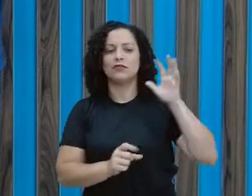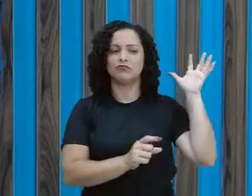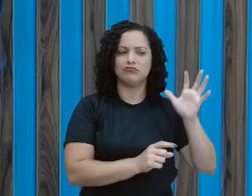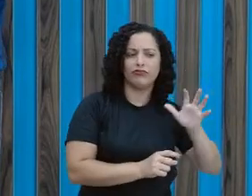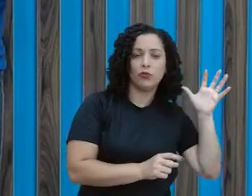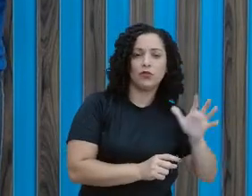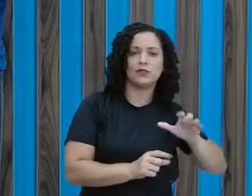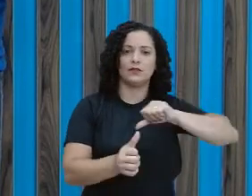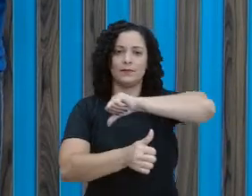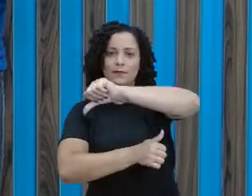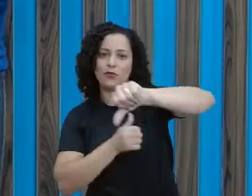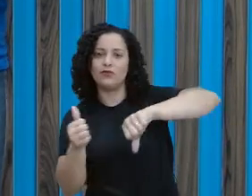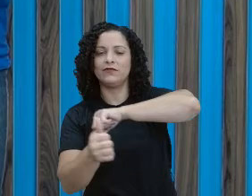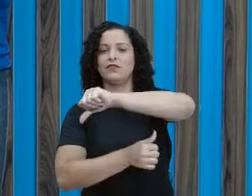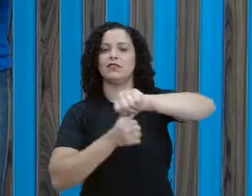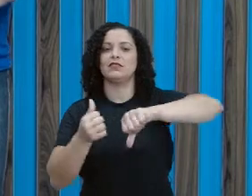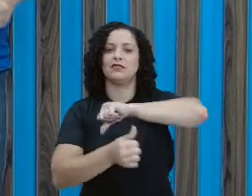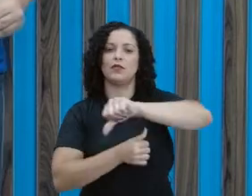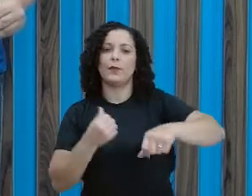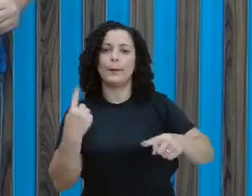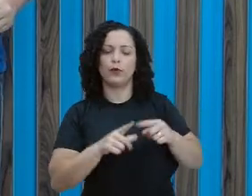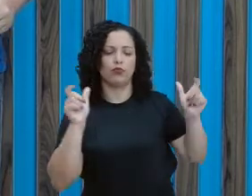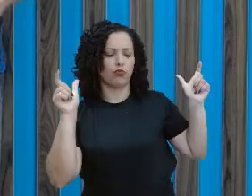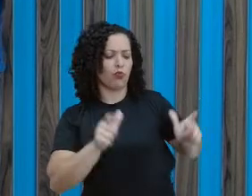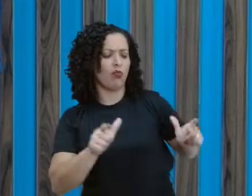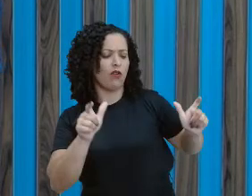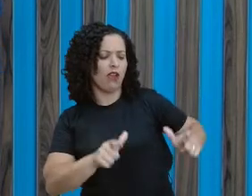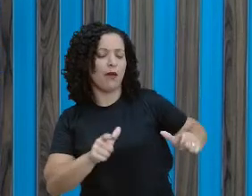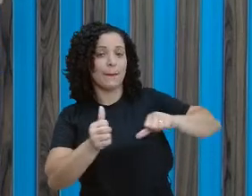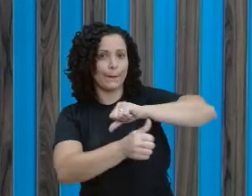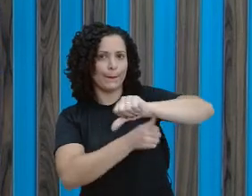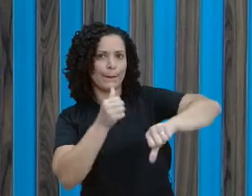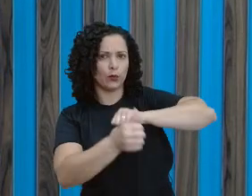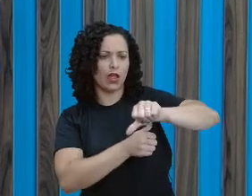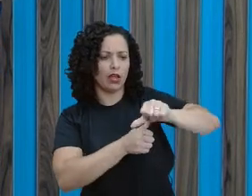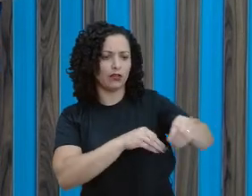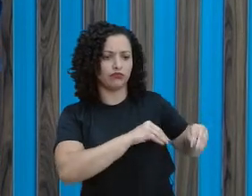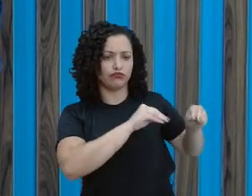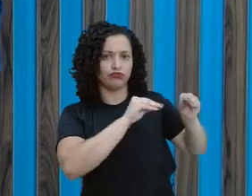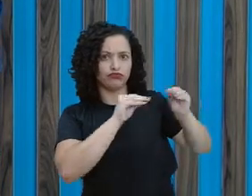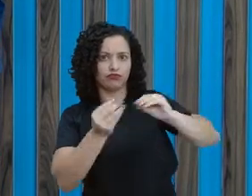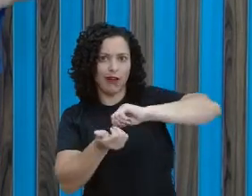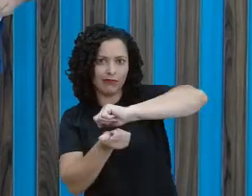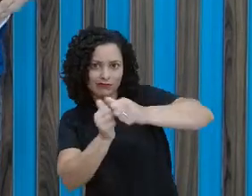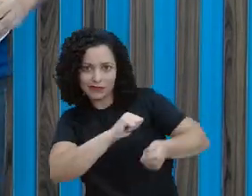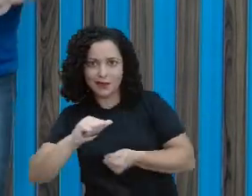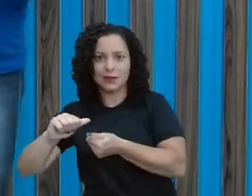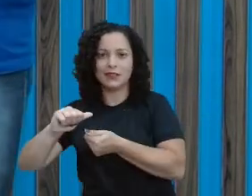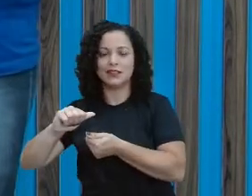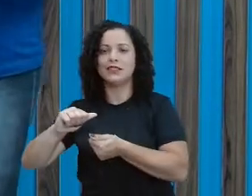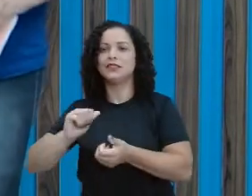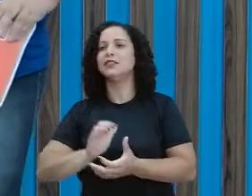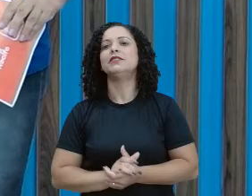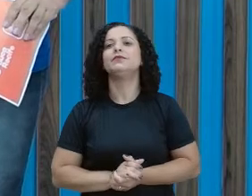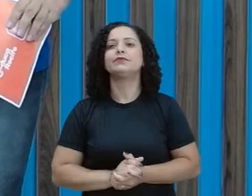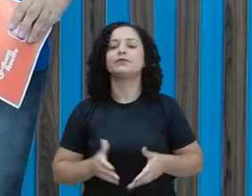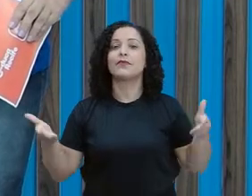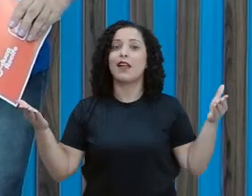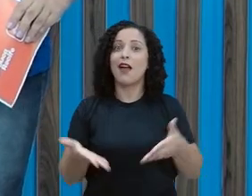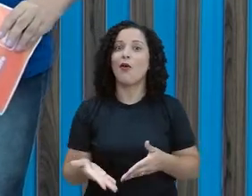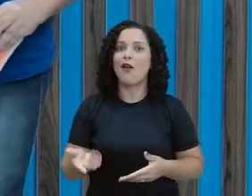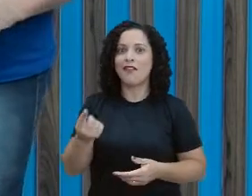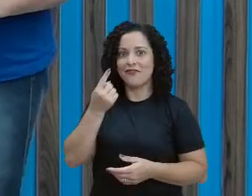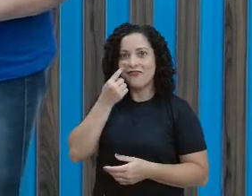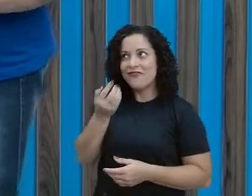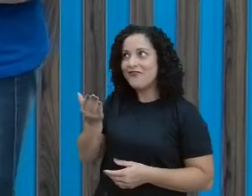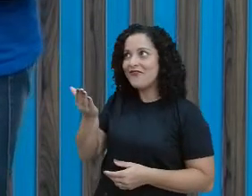alguma modificação, porque o ambiente também muda, o ambiente não se mantém constante. O que é que nós temos mais? Vamos agora para esse exemplo